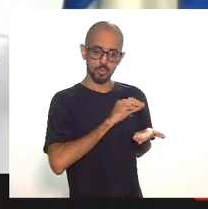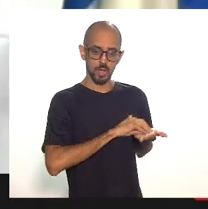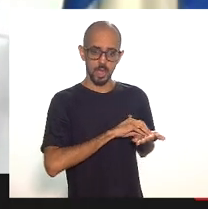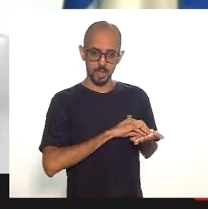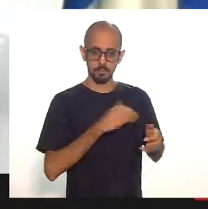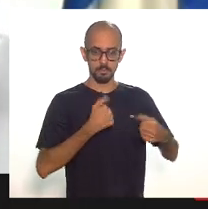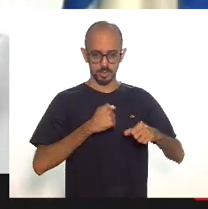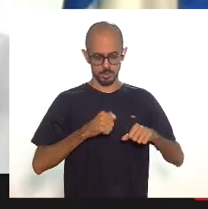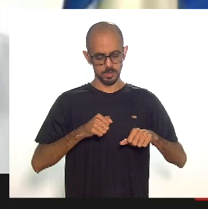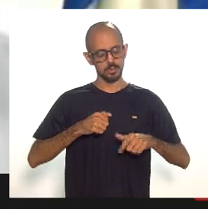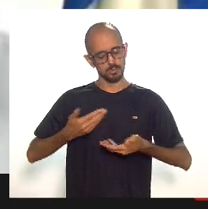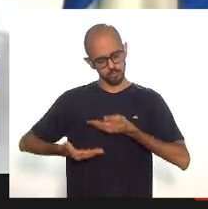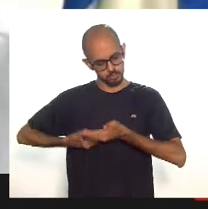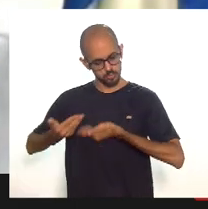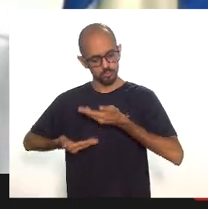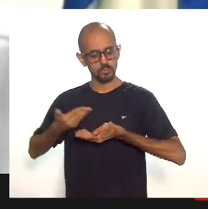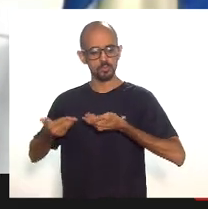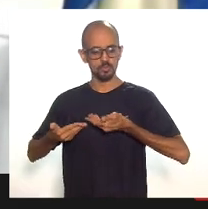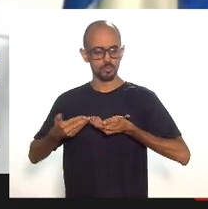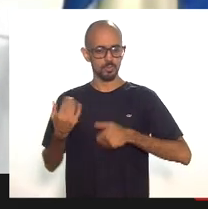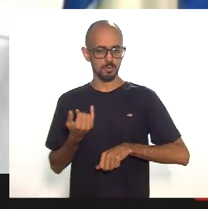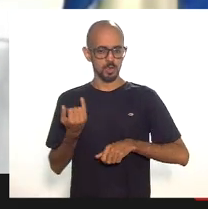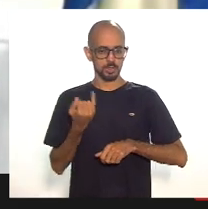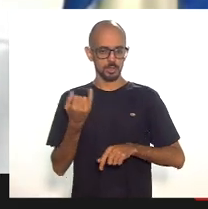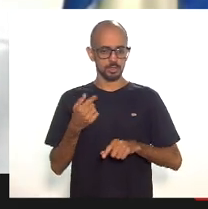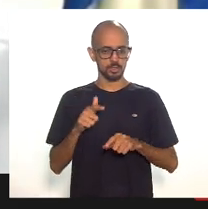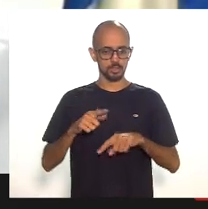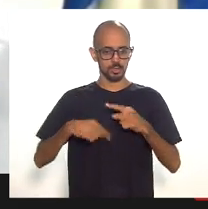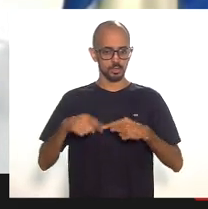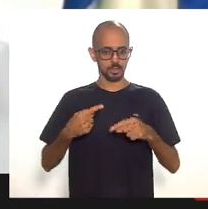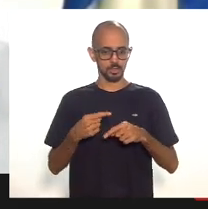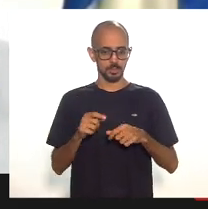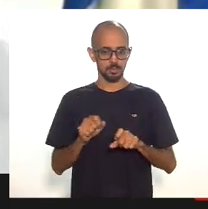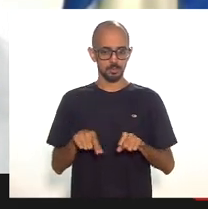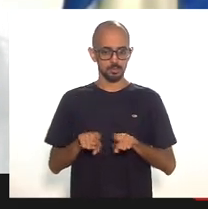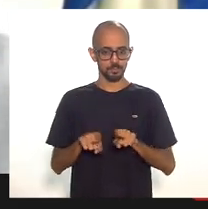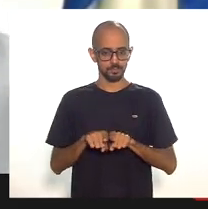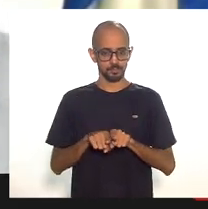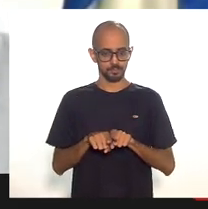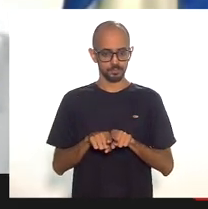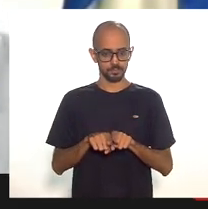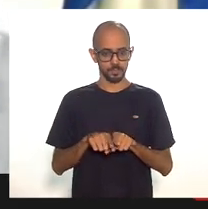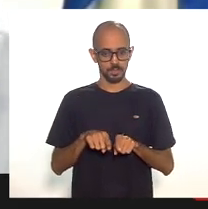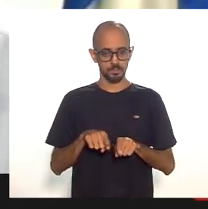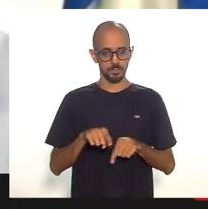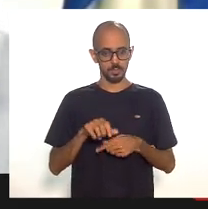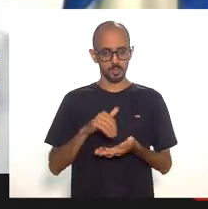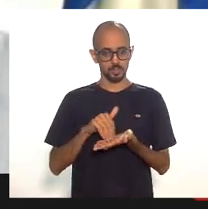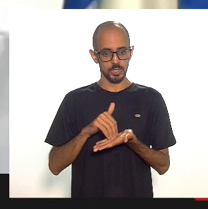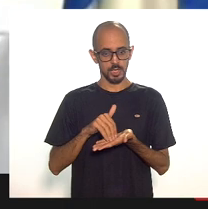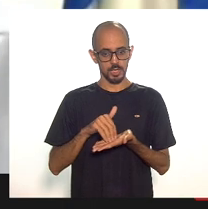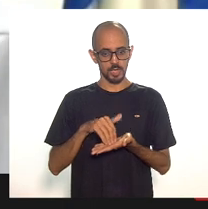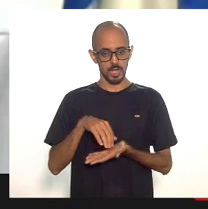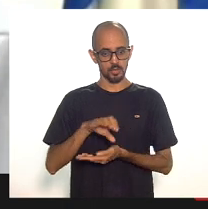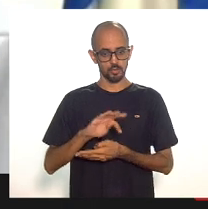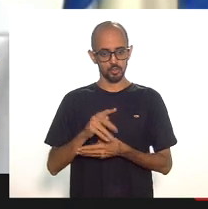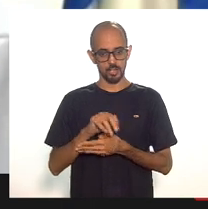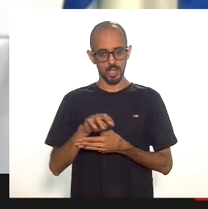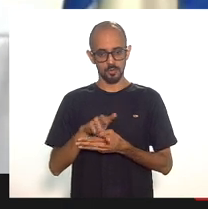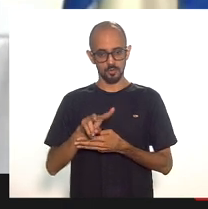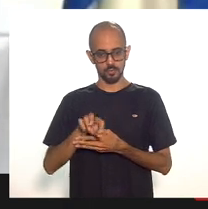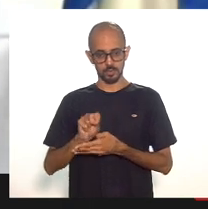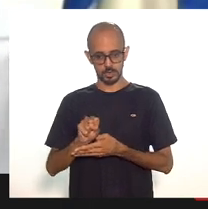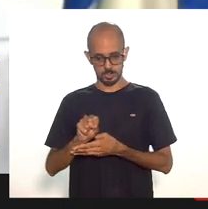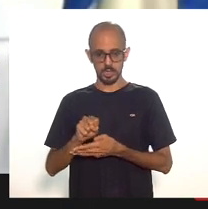é um esforço nada simples. Ontem, até mesmo o coronel de Vério e o secretário Chaves ajudaram a fazer